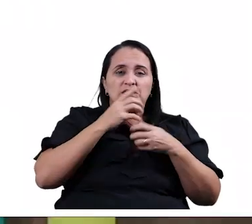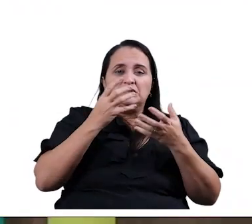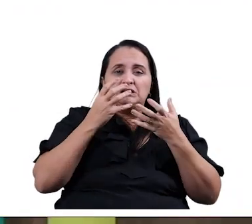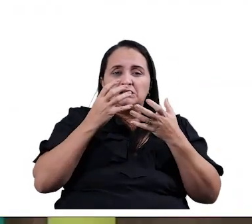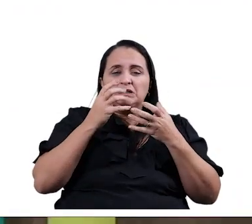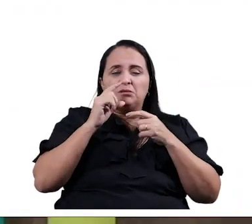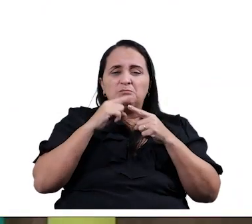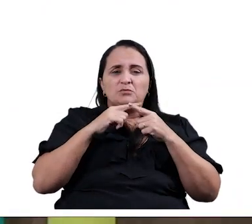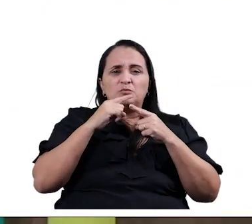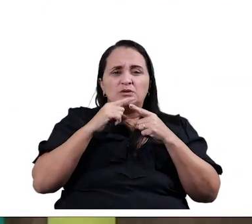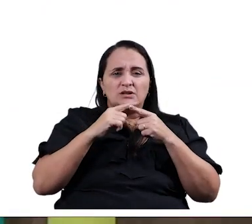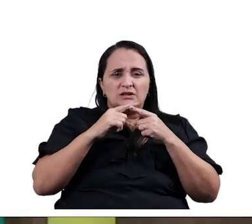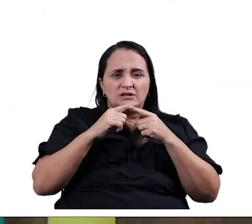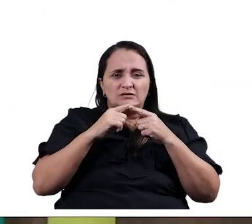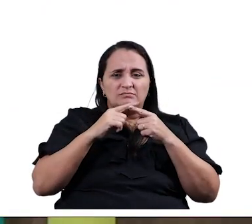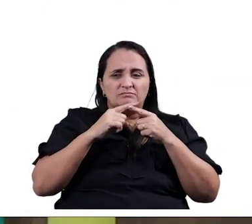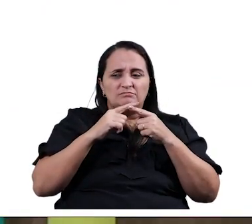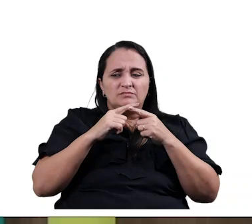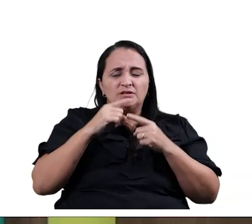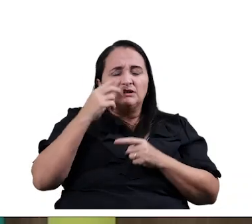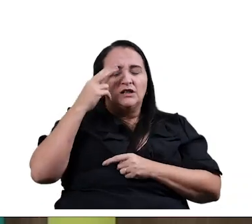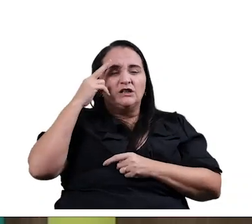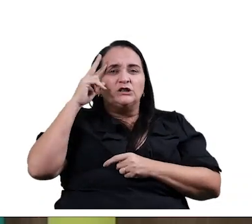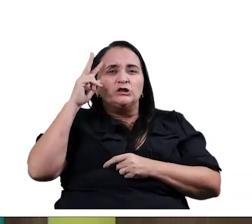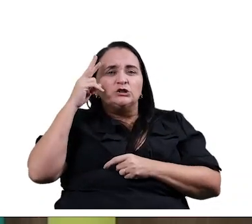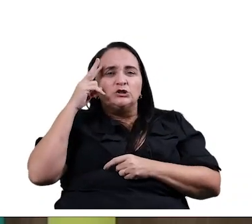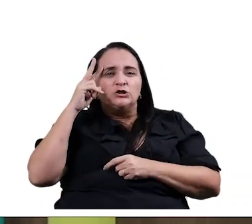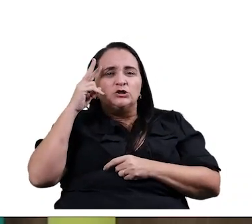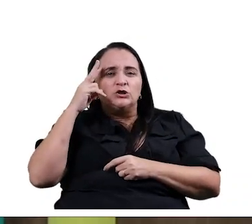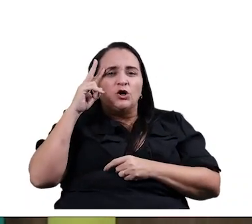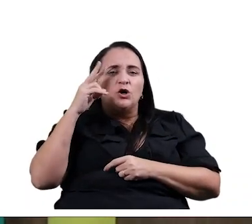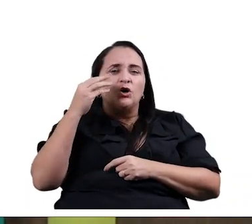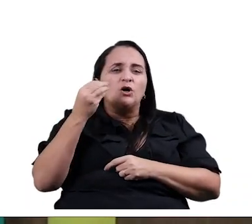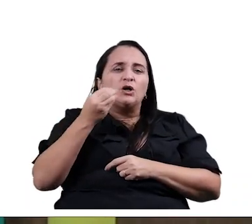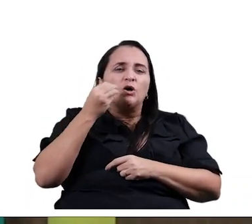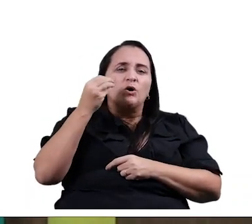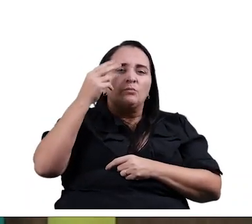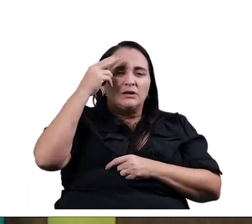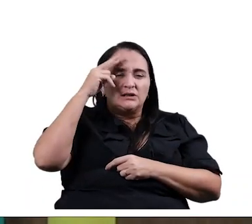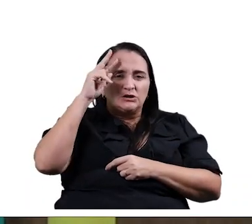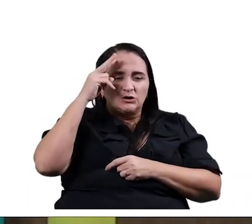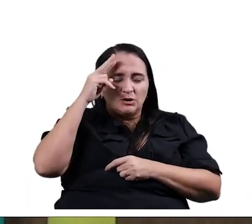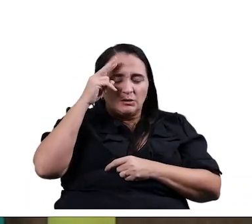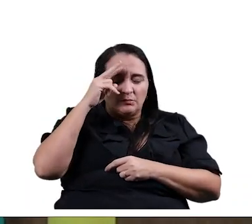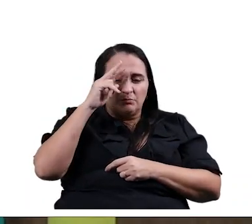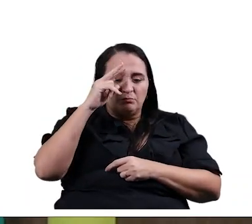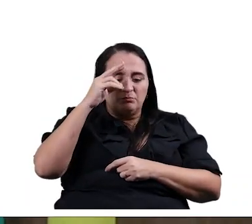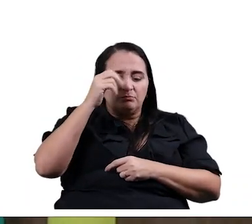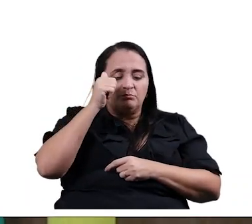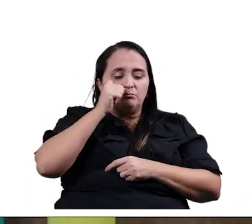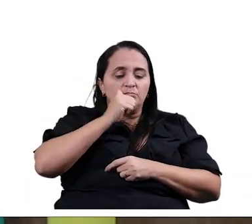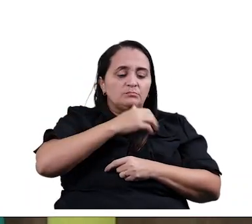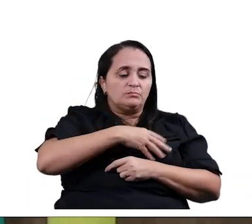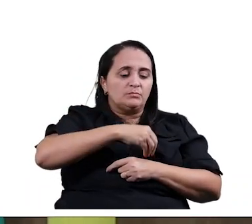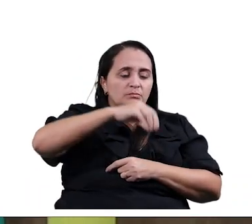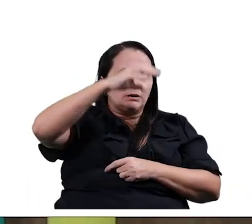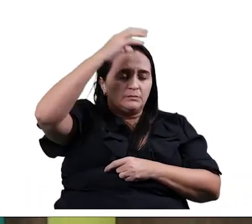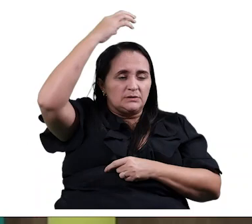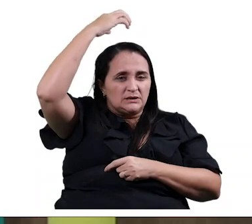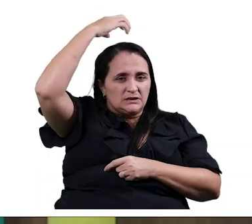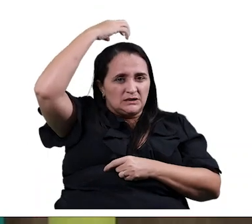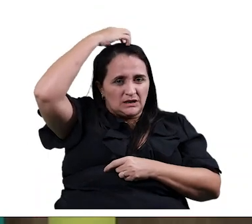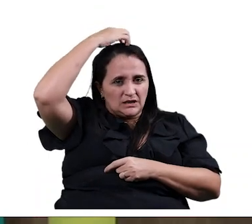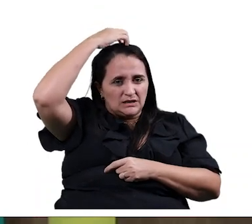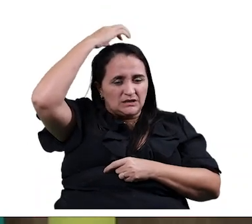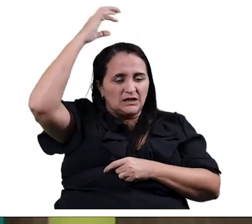Eu tirei esse pedacinho da história da princesa e da ervilha. Então, quando ele